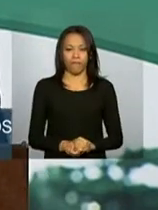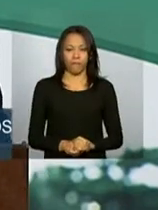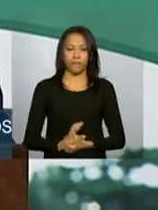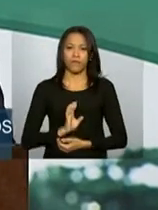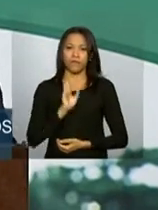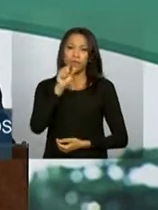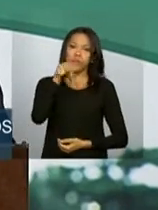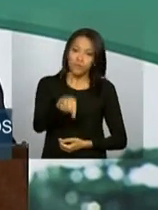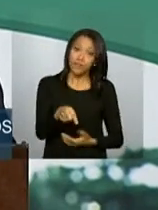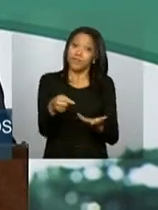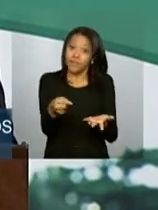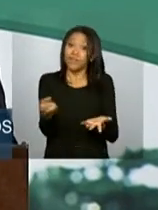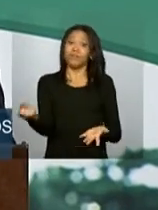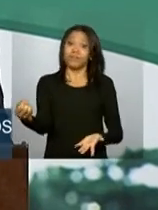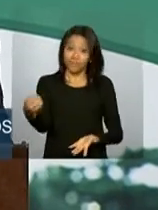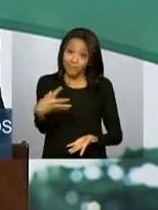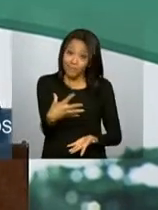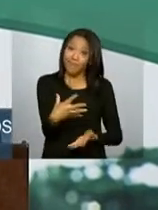Isso é o novo.